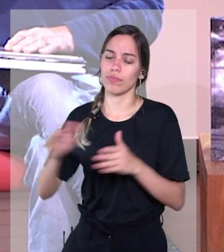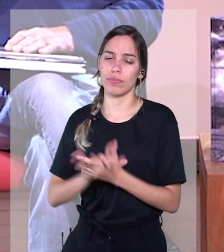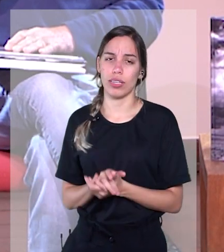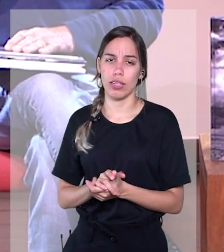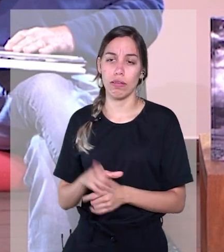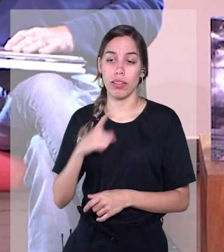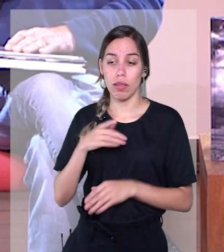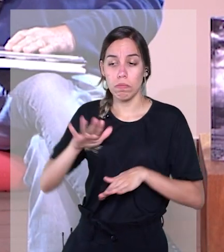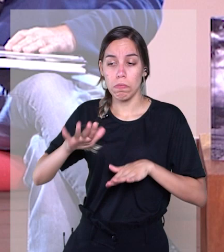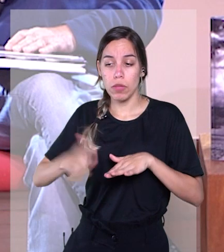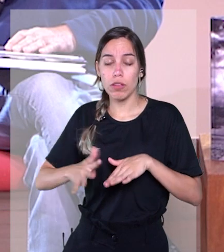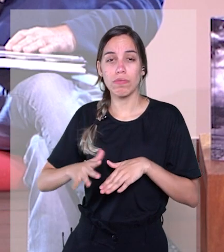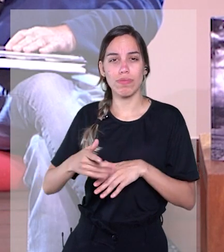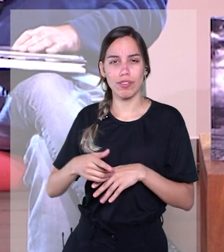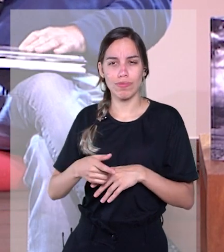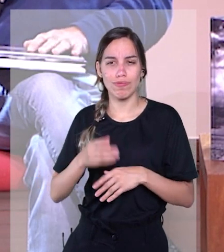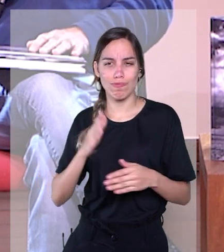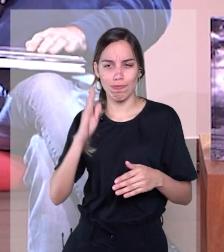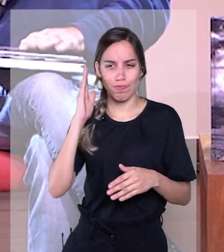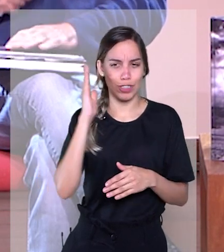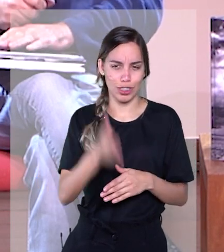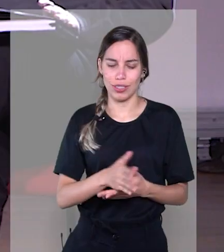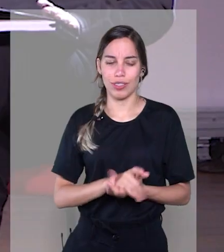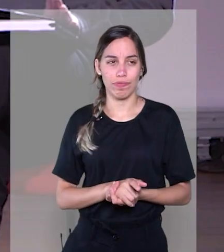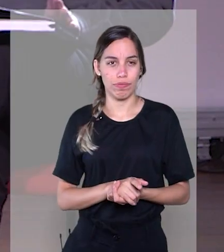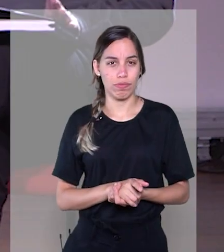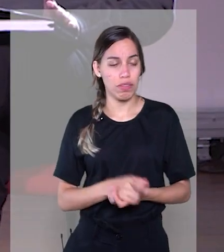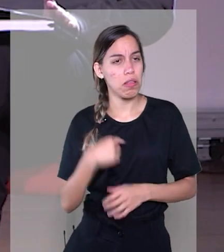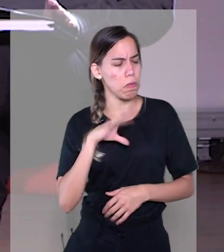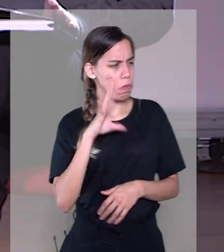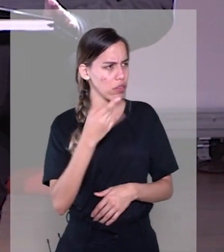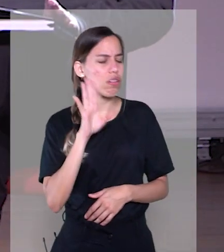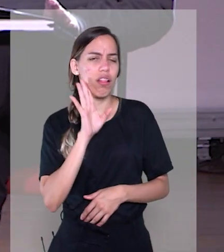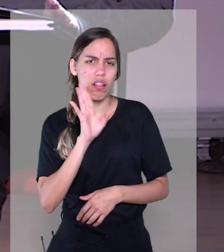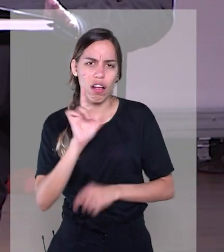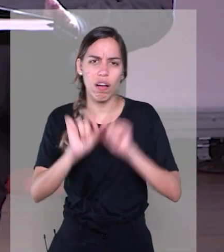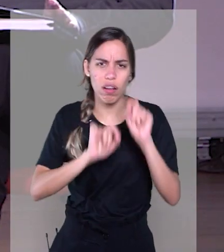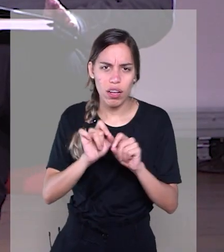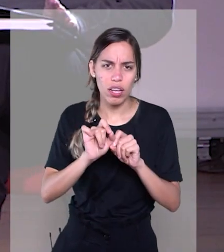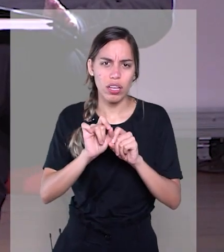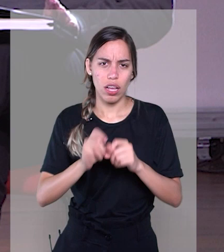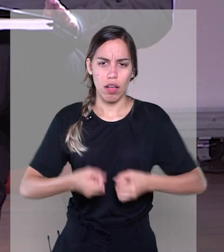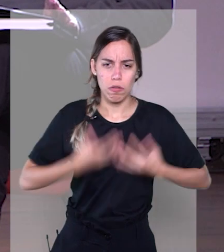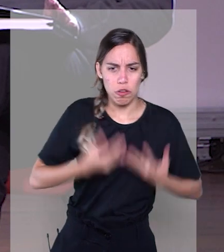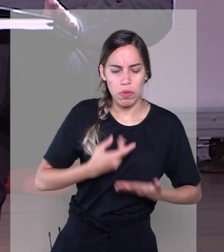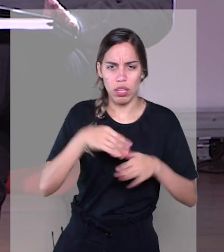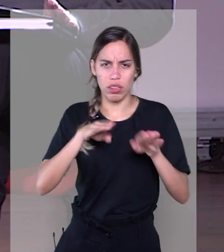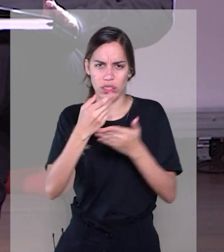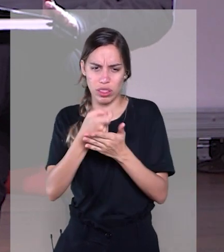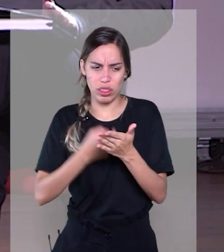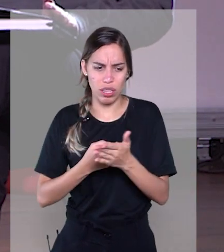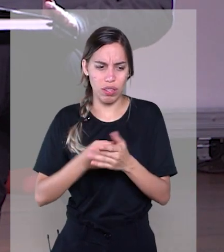Né? O que eu acho bacana é que a fotografia, tanto quanto o texto, elas foram criadas para ter uma certa objetividade,